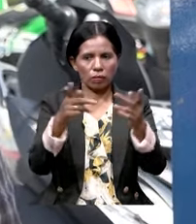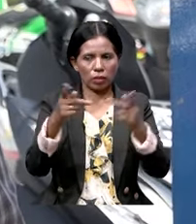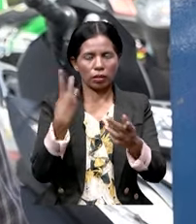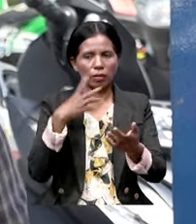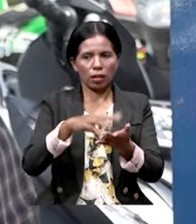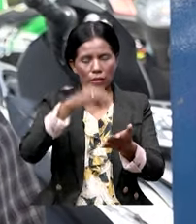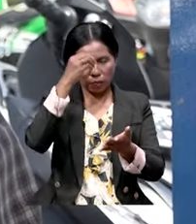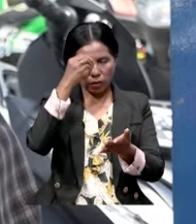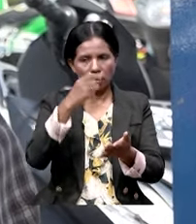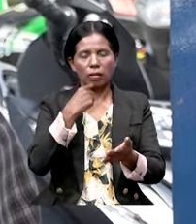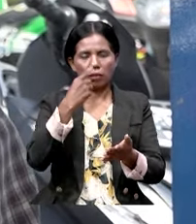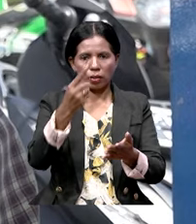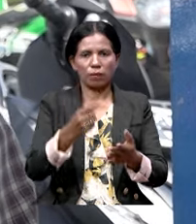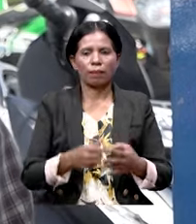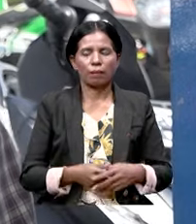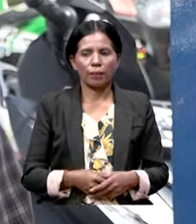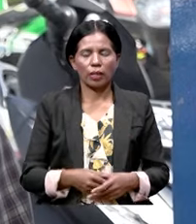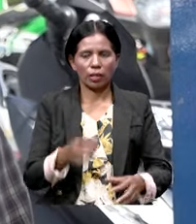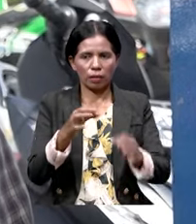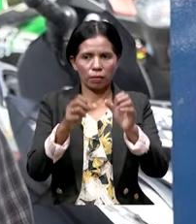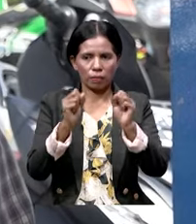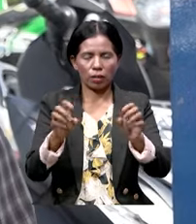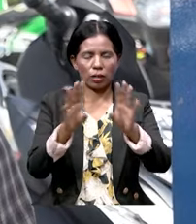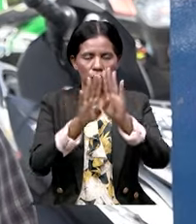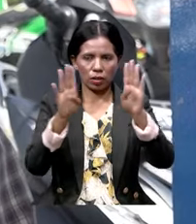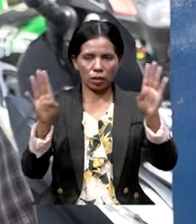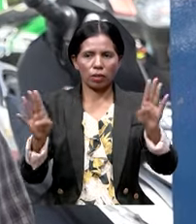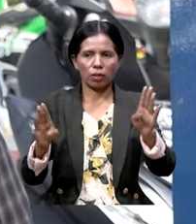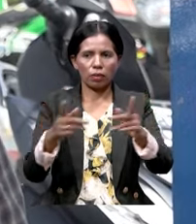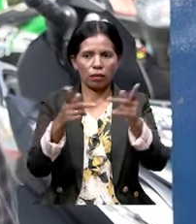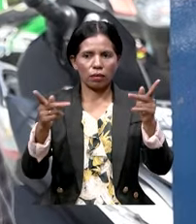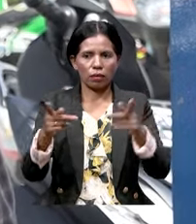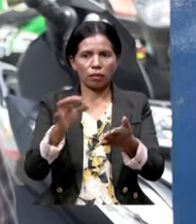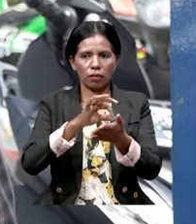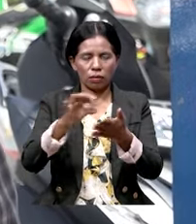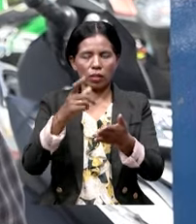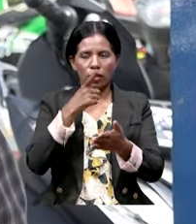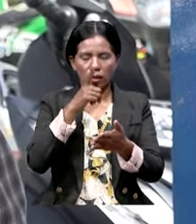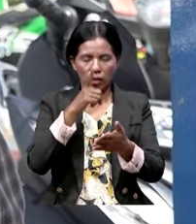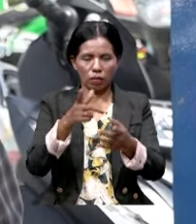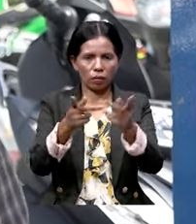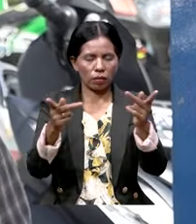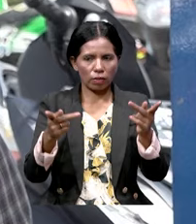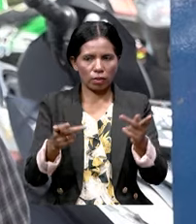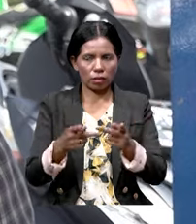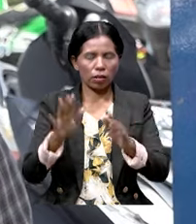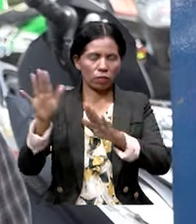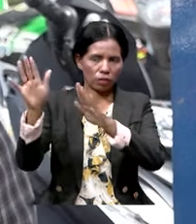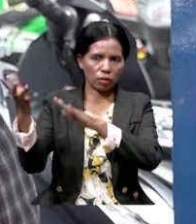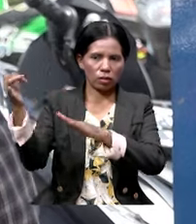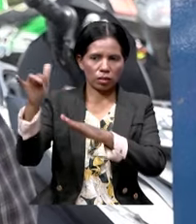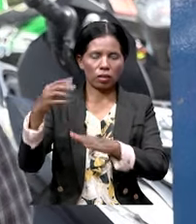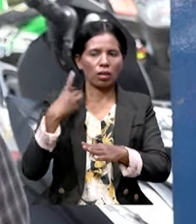ba mai tanu rekomend lili magne de sebele ita bele loketan sentru formasaun lingua fatin ruane i ha area rurais ne be maka ami